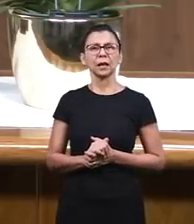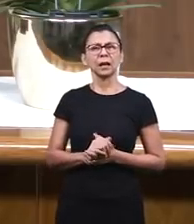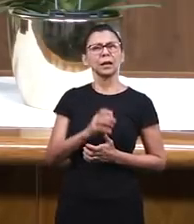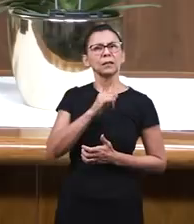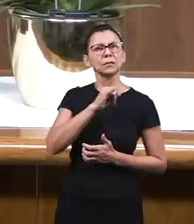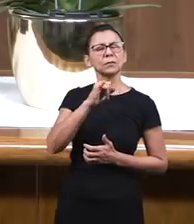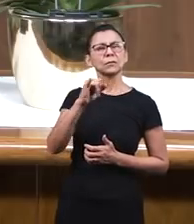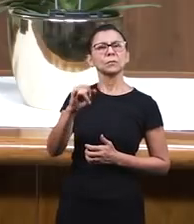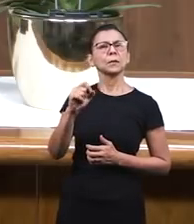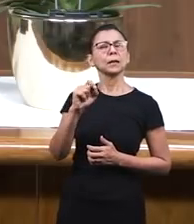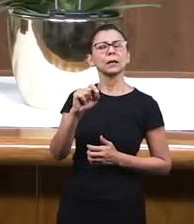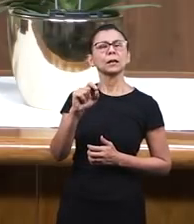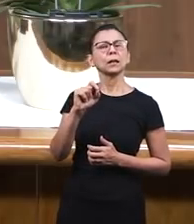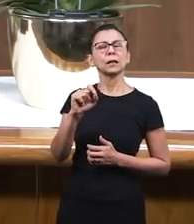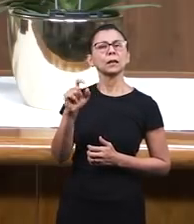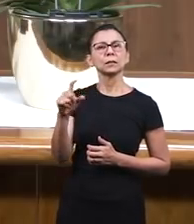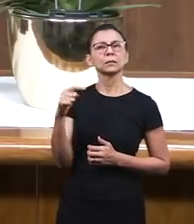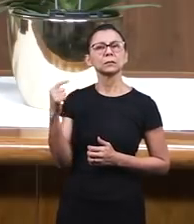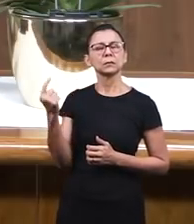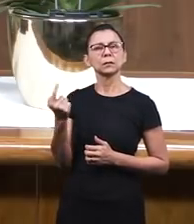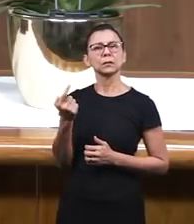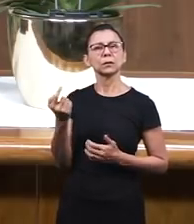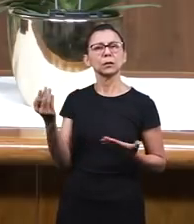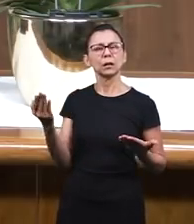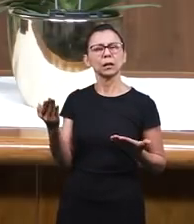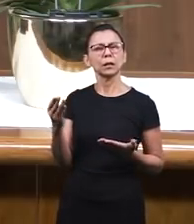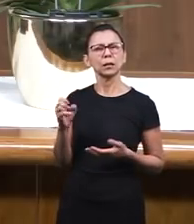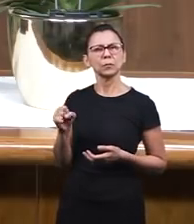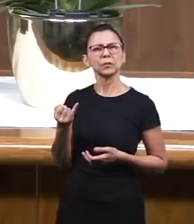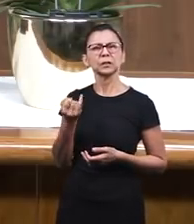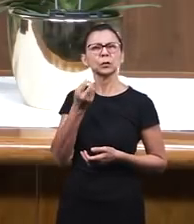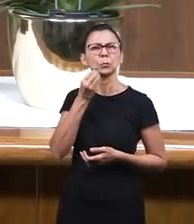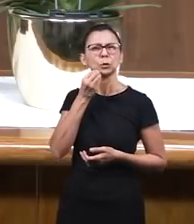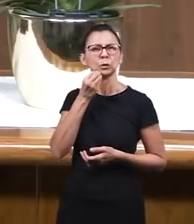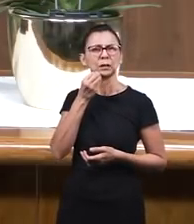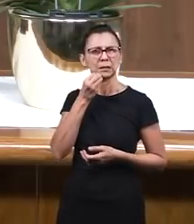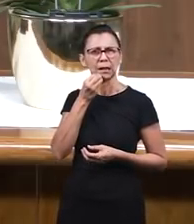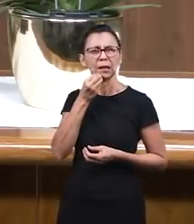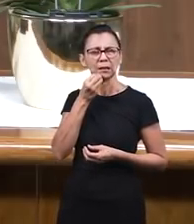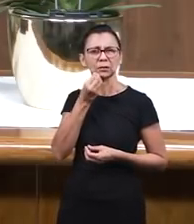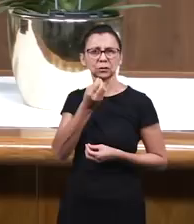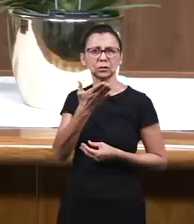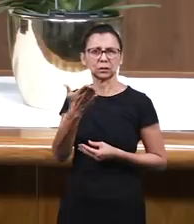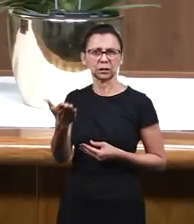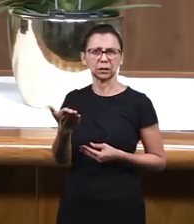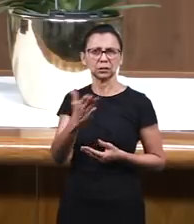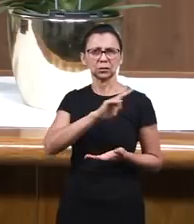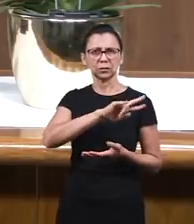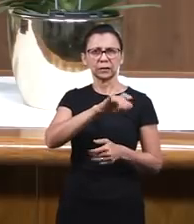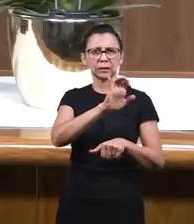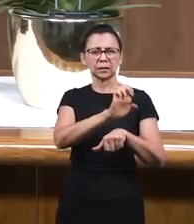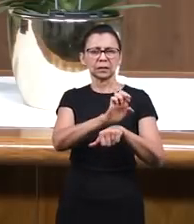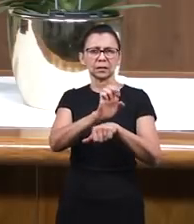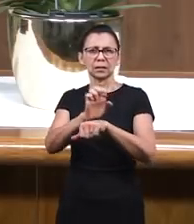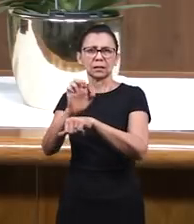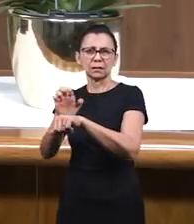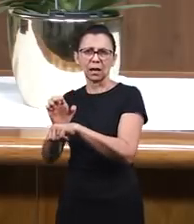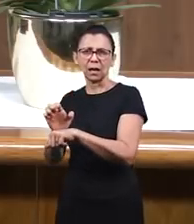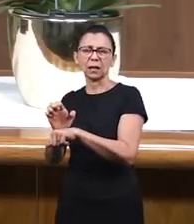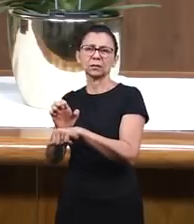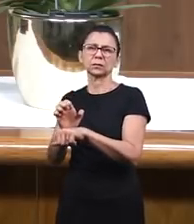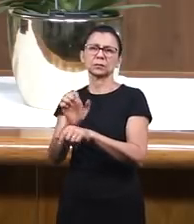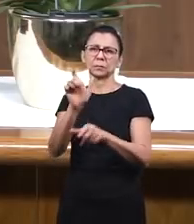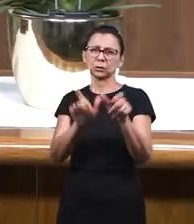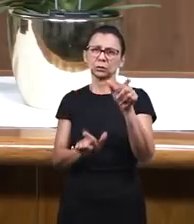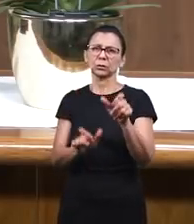estamos dando a oportunidade para todos os estados, os irmãos, diversos estados do Brasil participarem. A cada programa